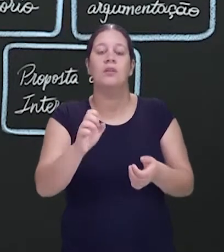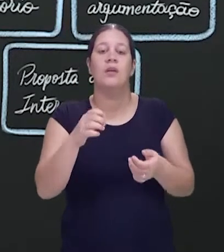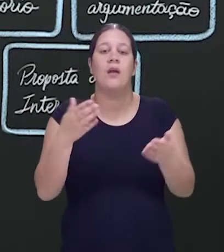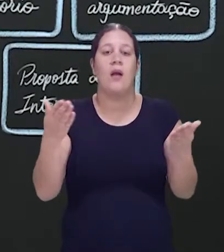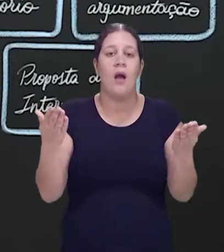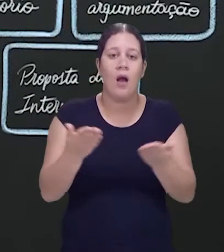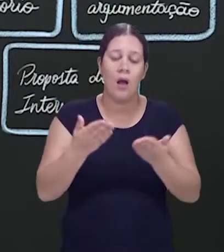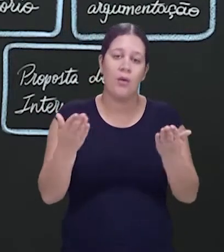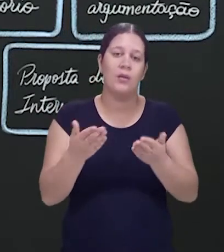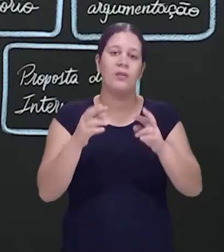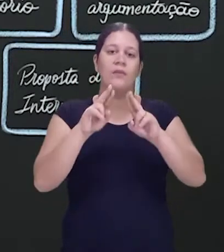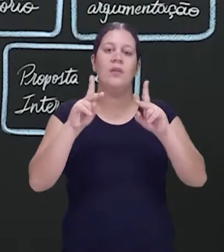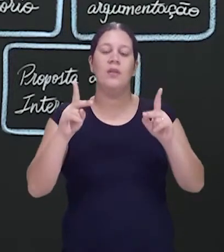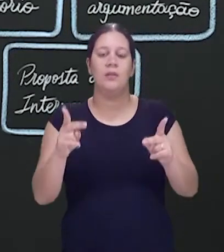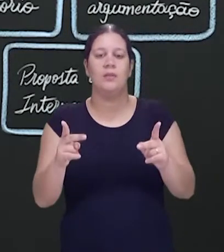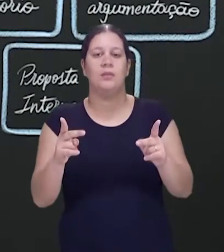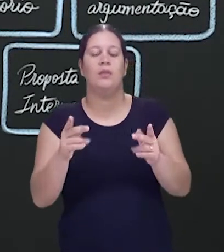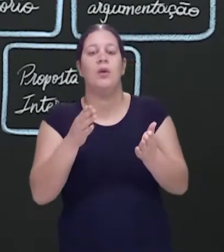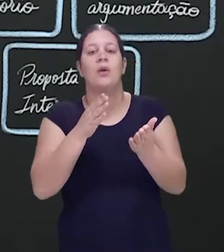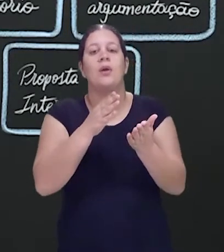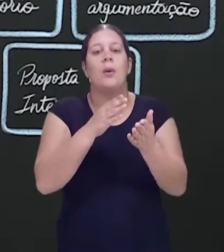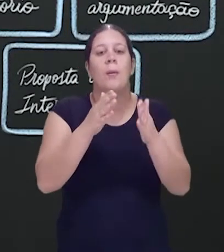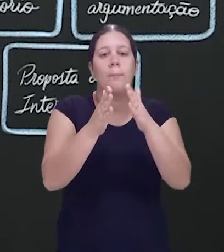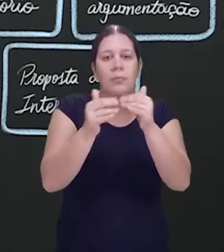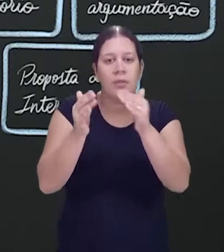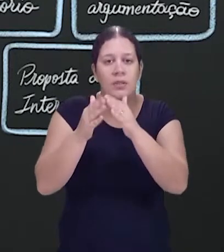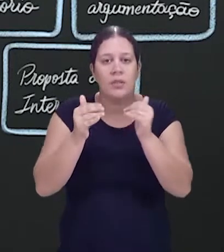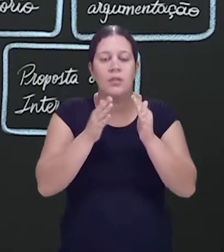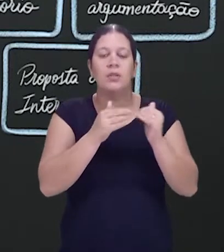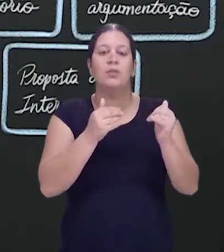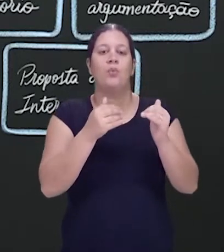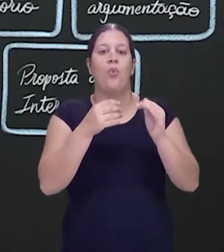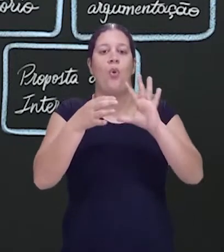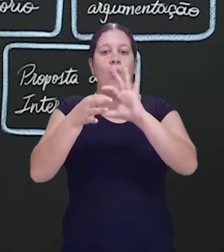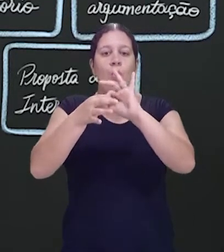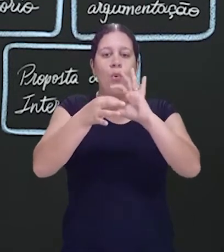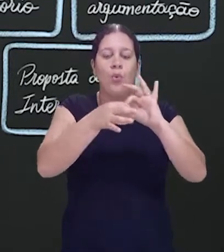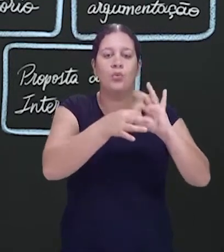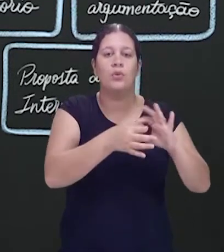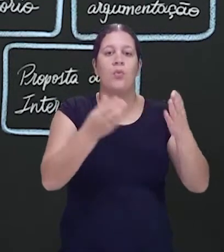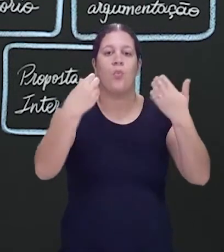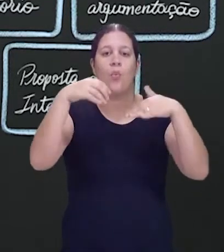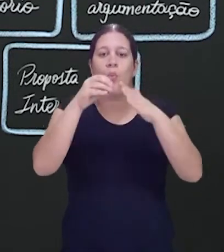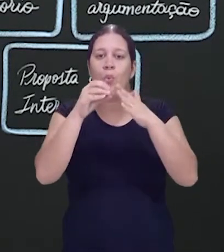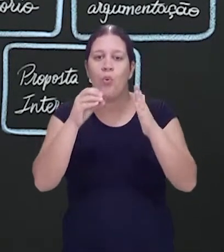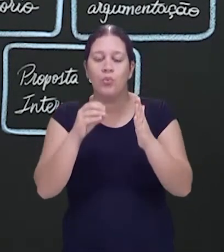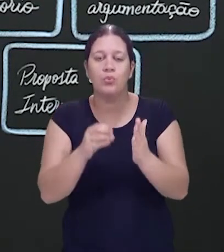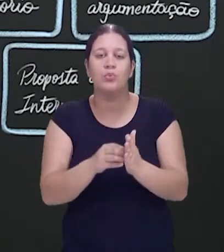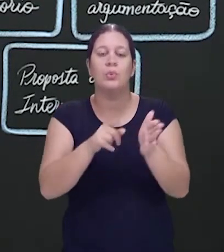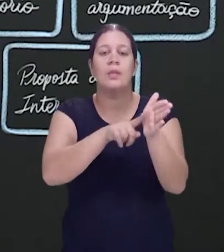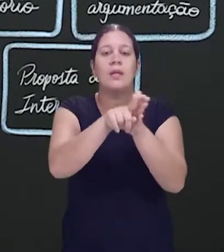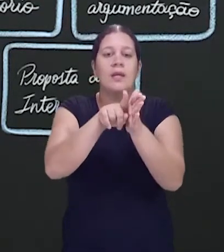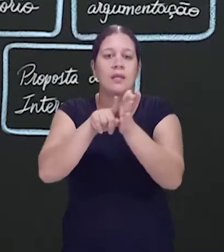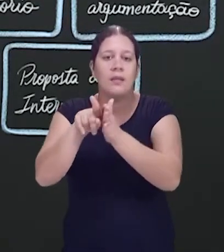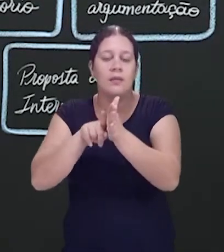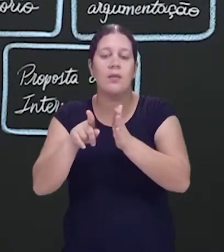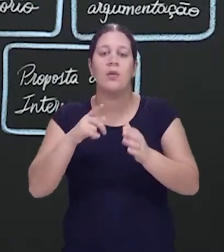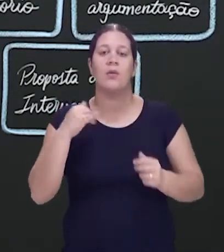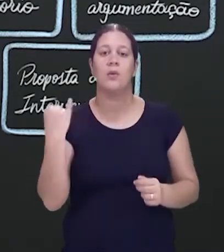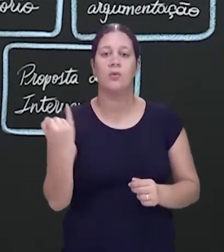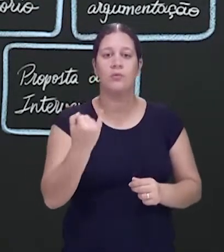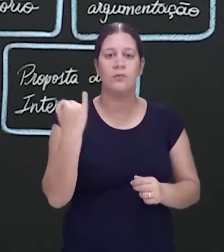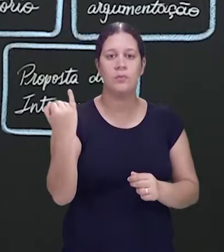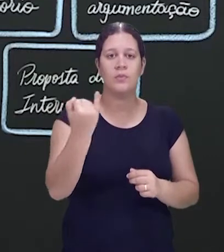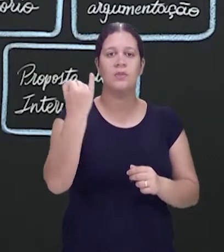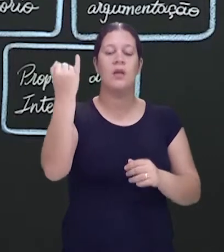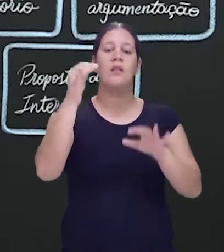argumentativo geralmente é um formato menor, solicitado mesmo nesses contextos escolares, ou em algum concurso, ou em algum exame. Por isso é